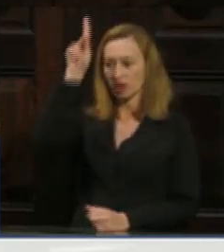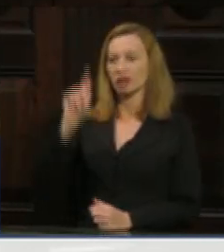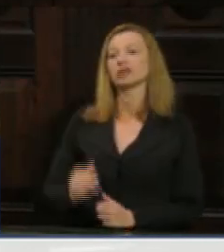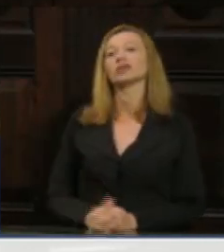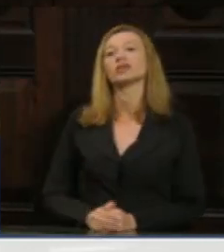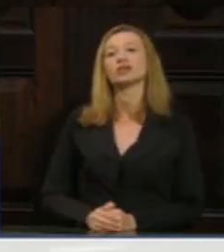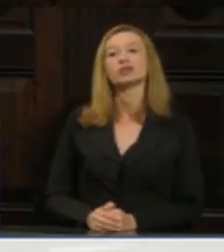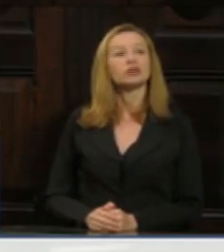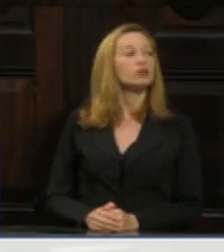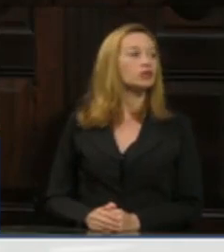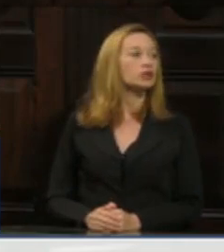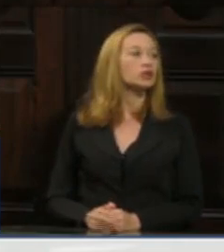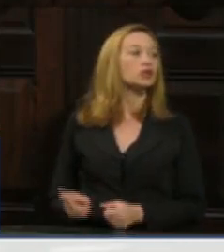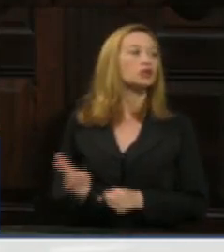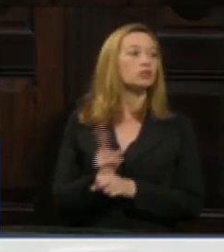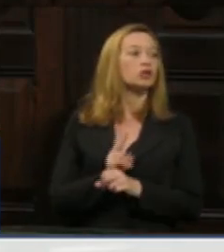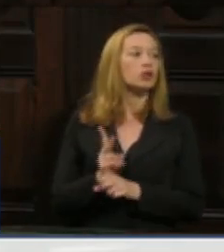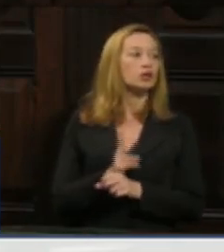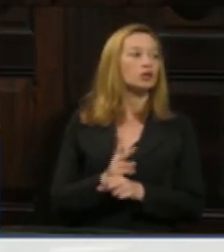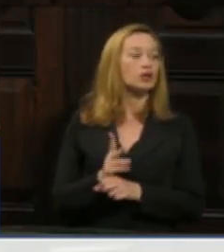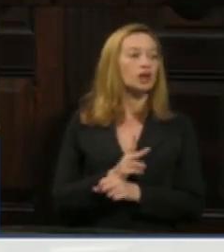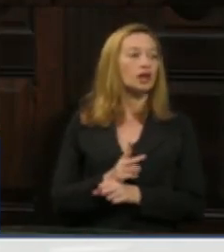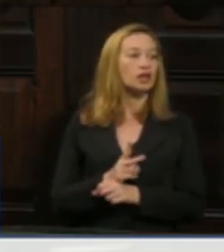nós temos também